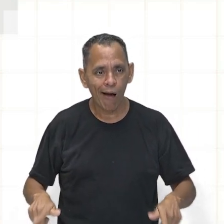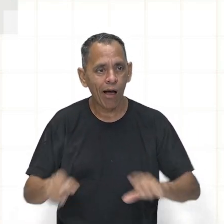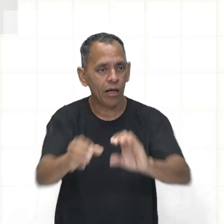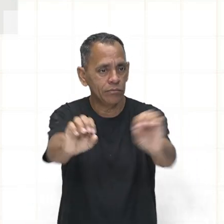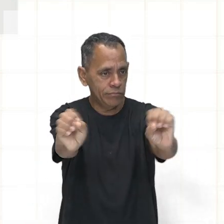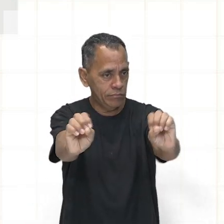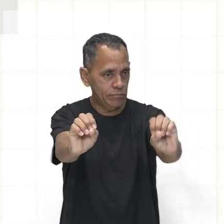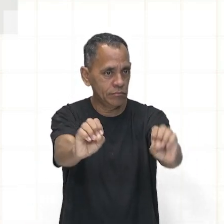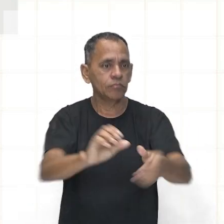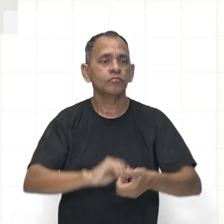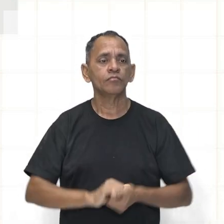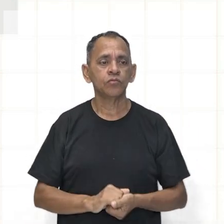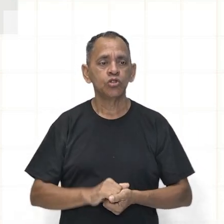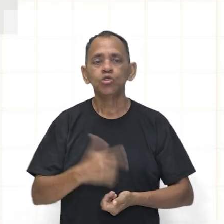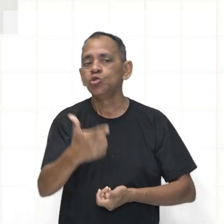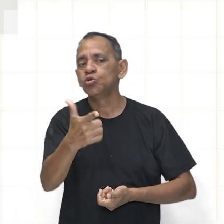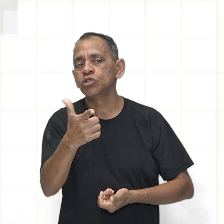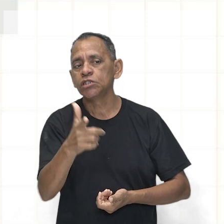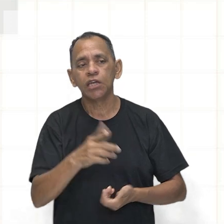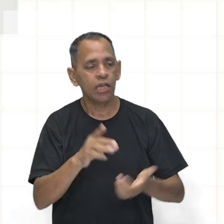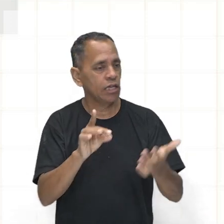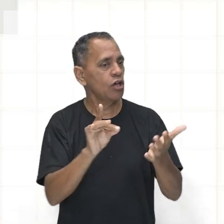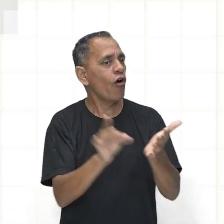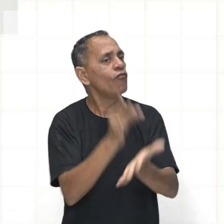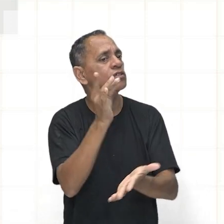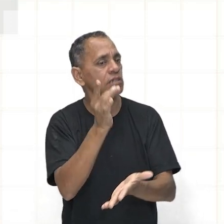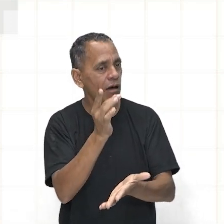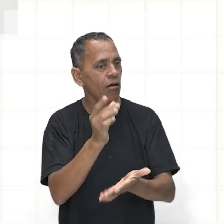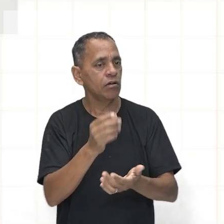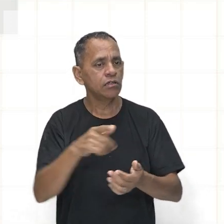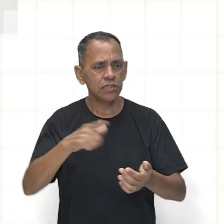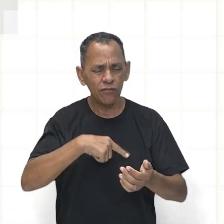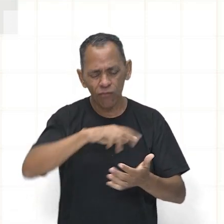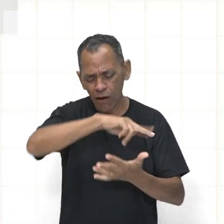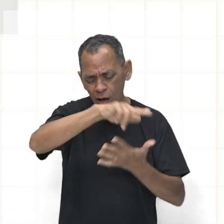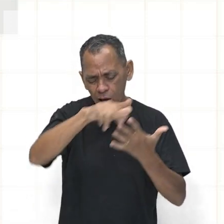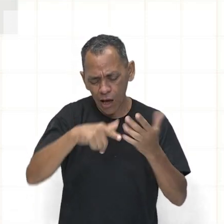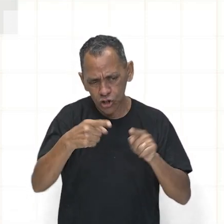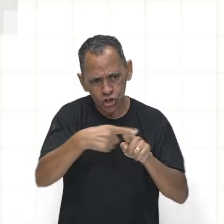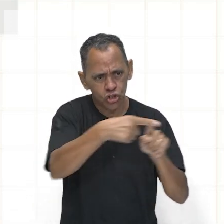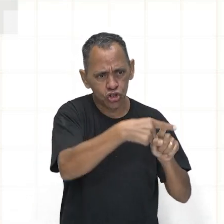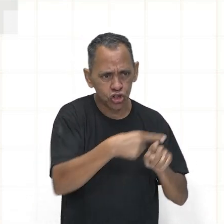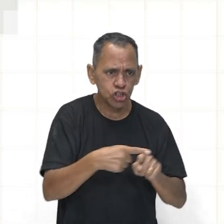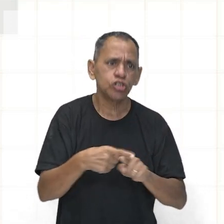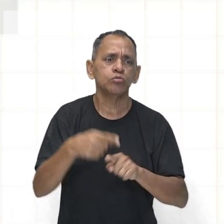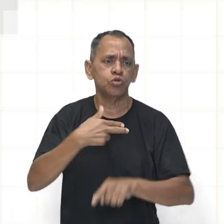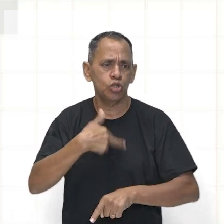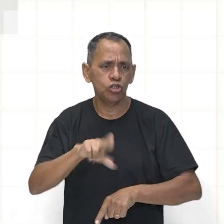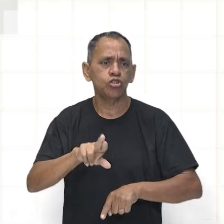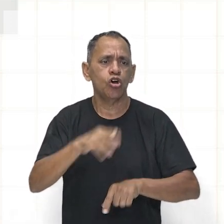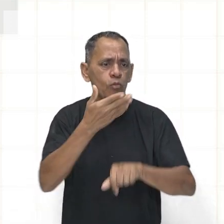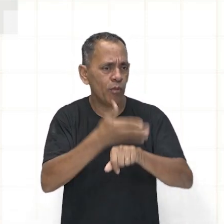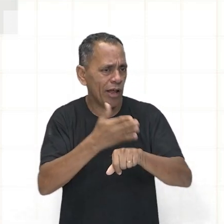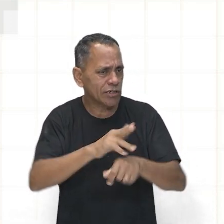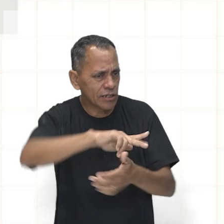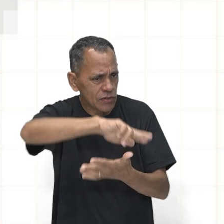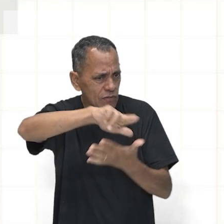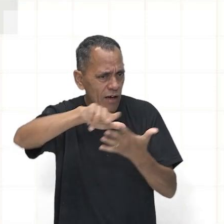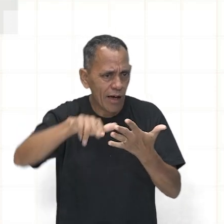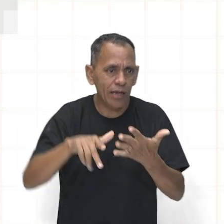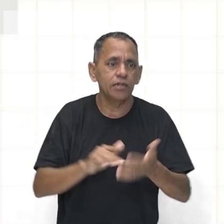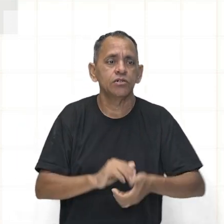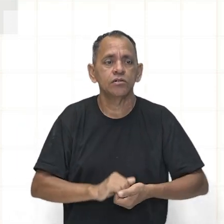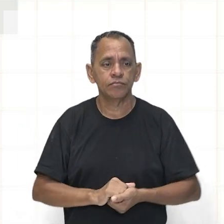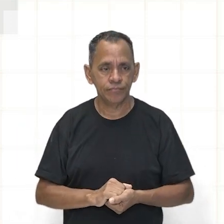não há uma religião oficial dentro da República Brasileira e, no caso, isso vai dar abertura